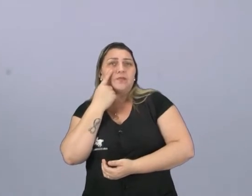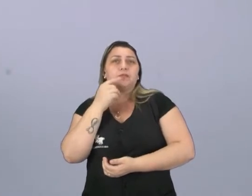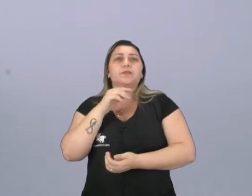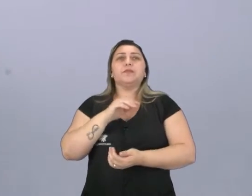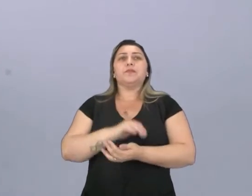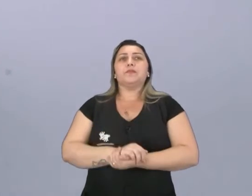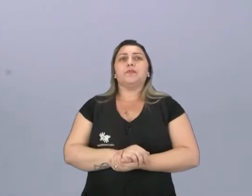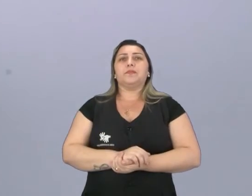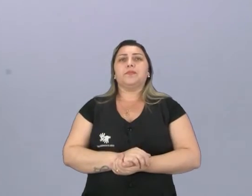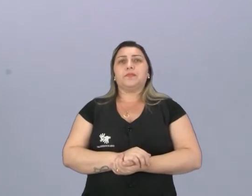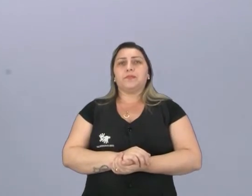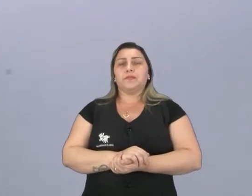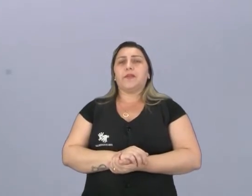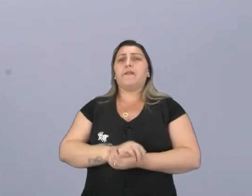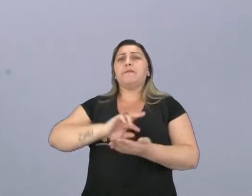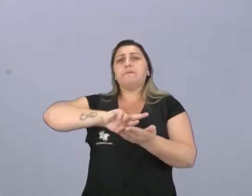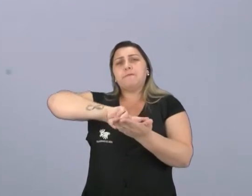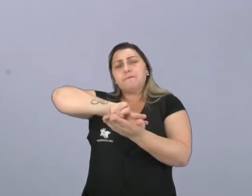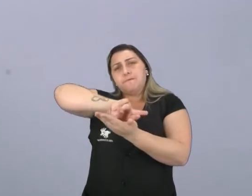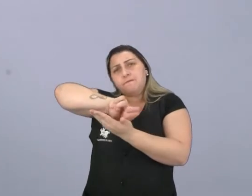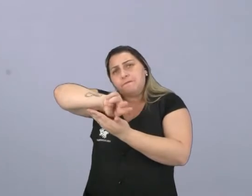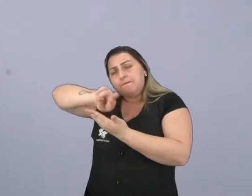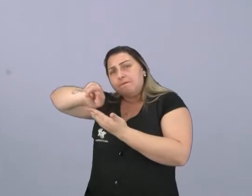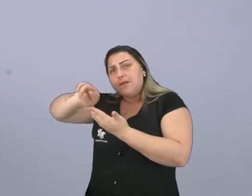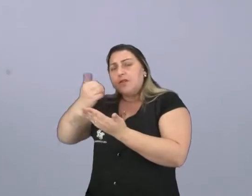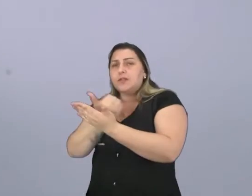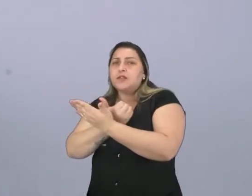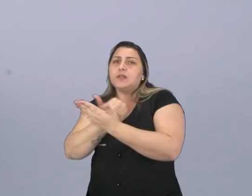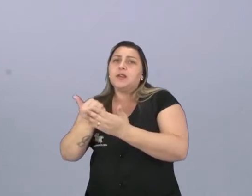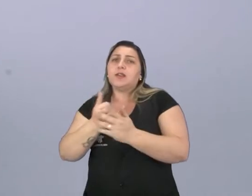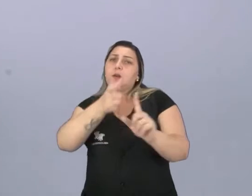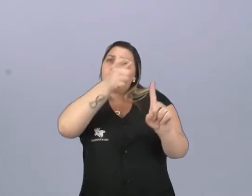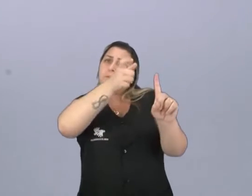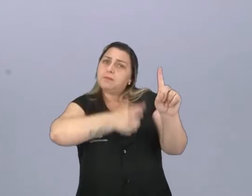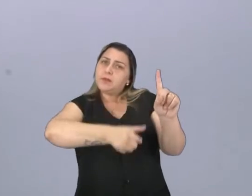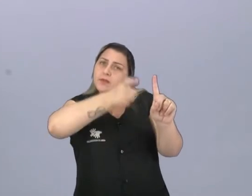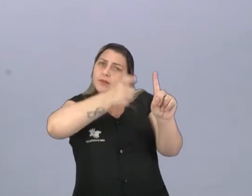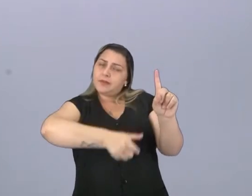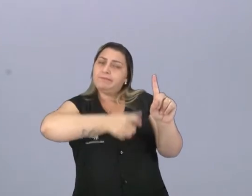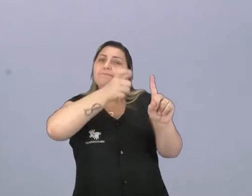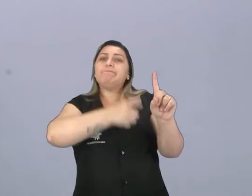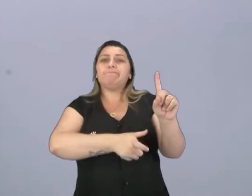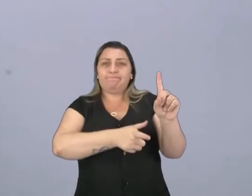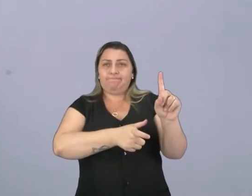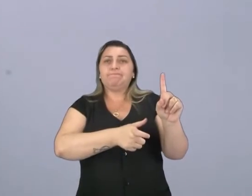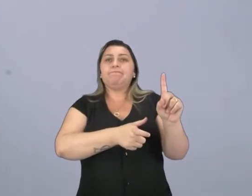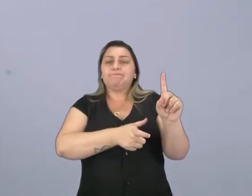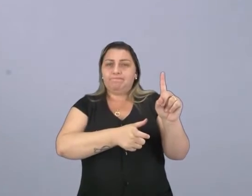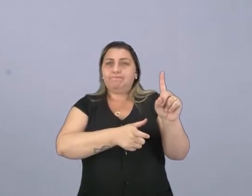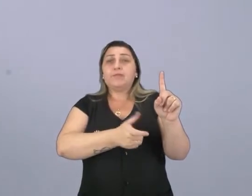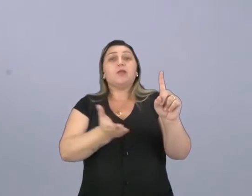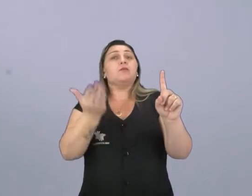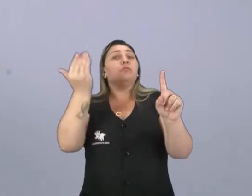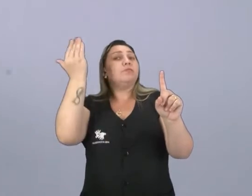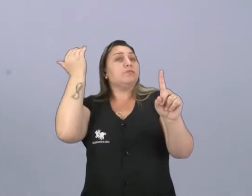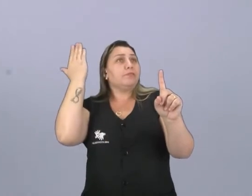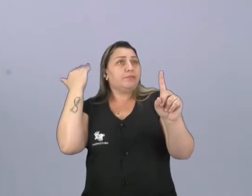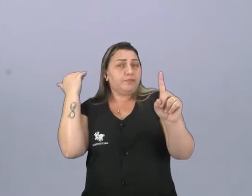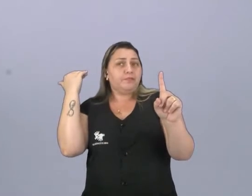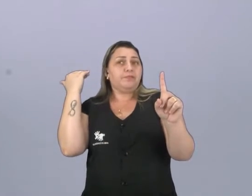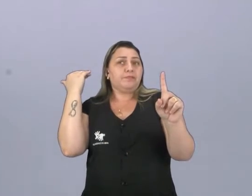nesse texto há várias ações que o personagem e que a personagem no